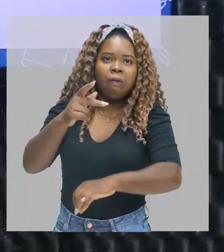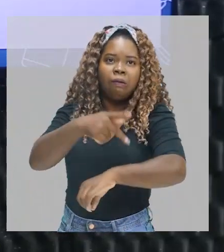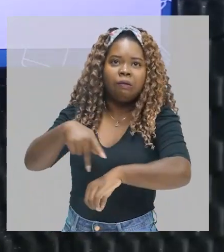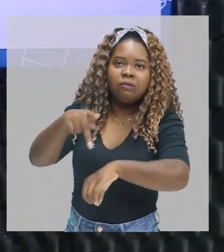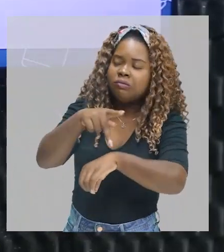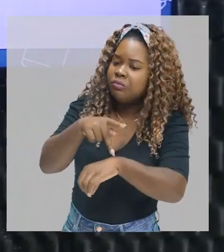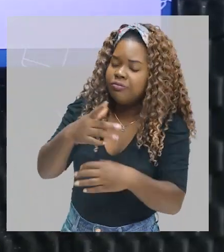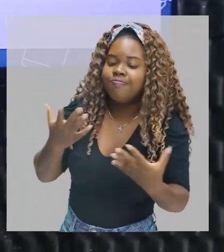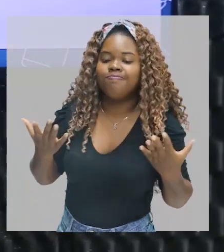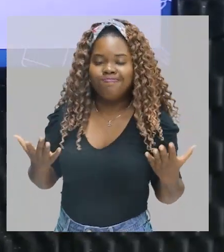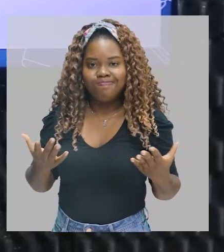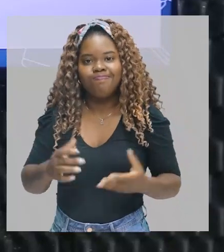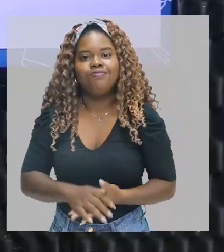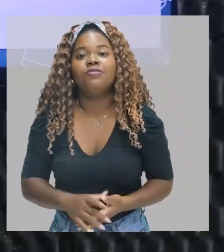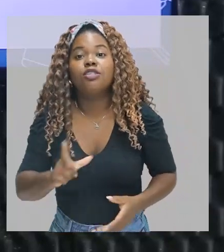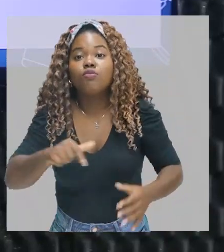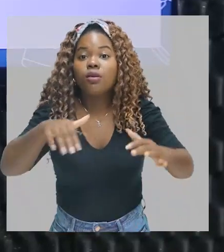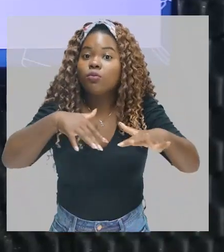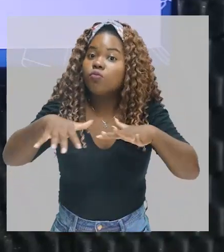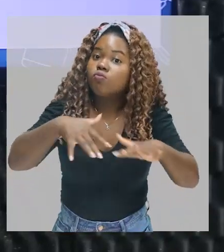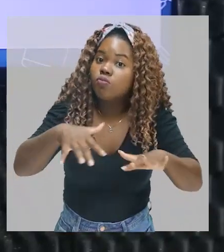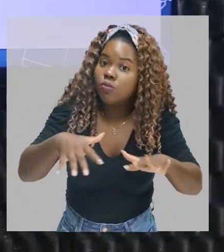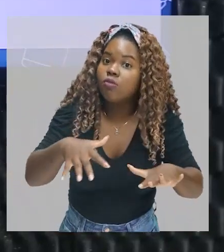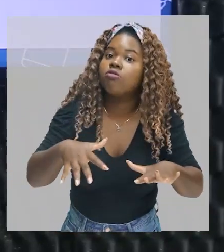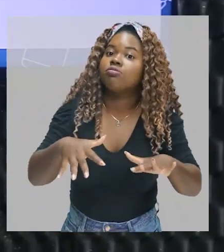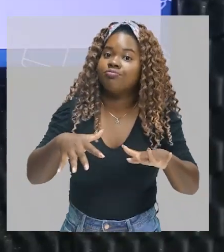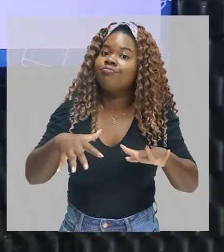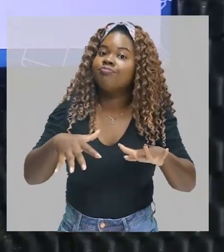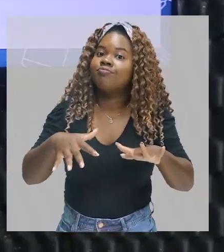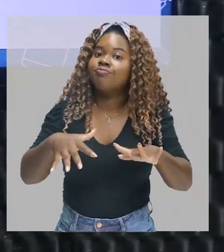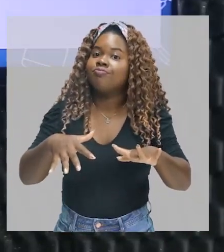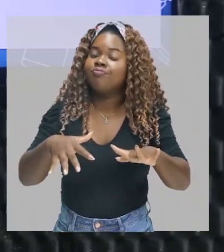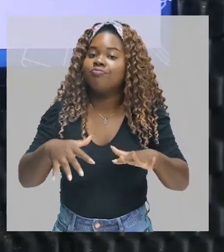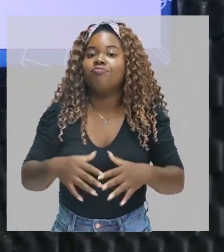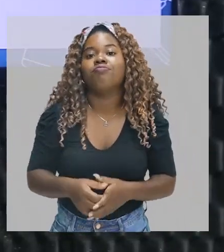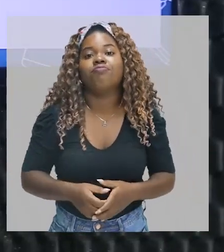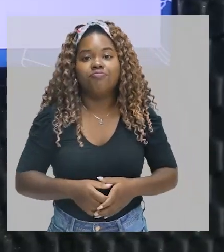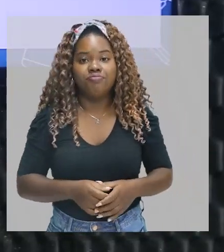revolucionar, tá bom? Então a gente tem aqui um movimento que também revoluciona, tá certo?